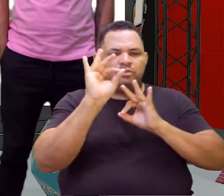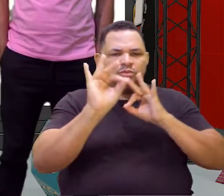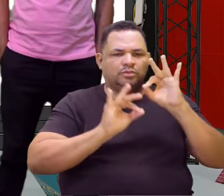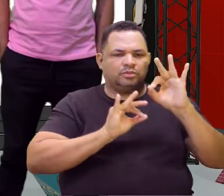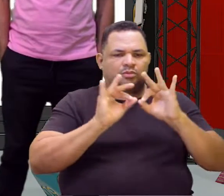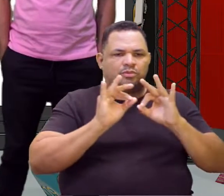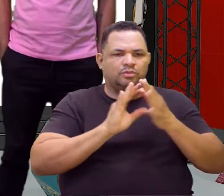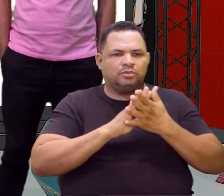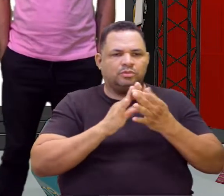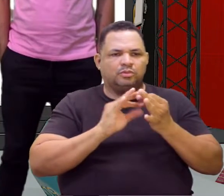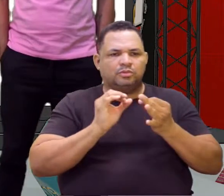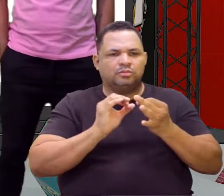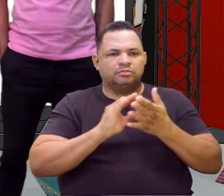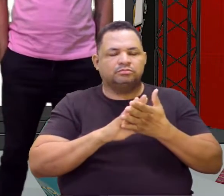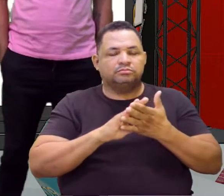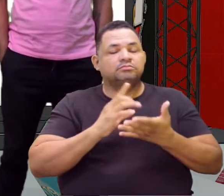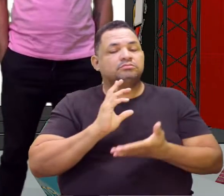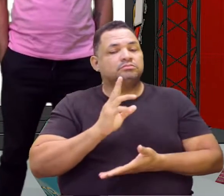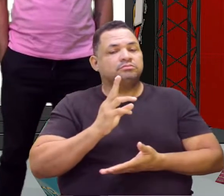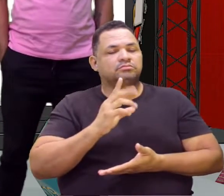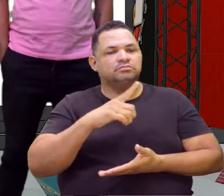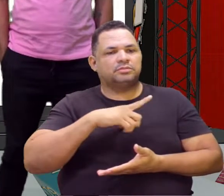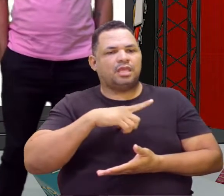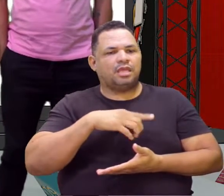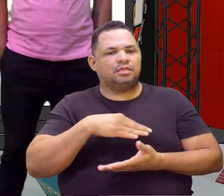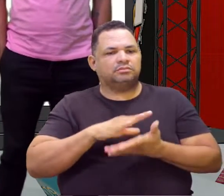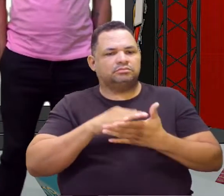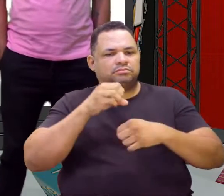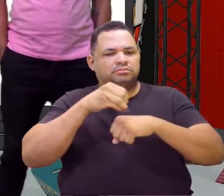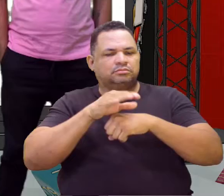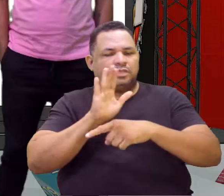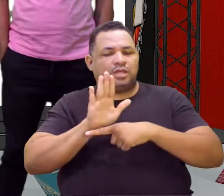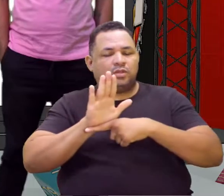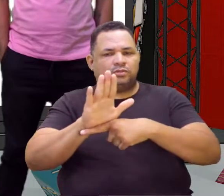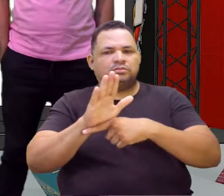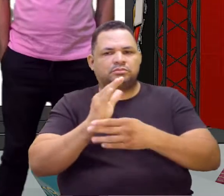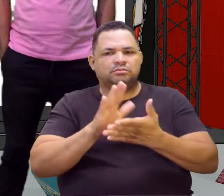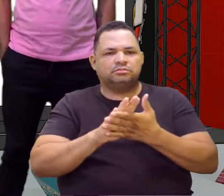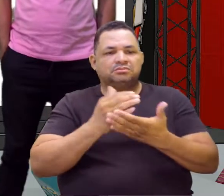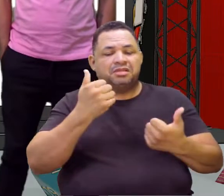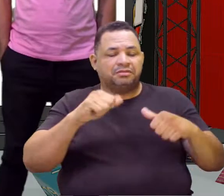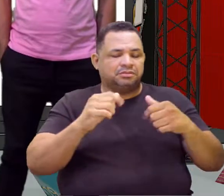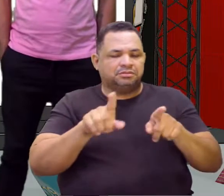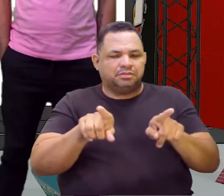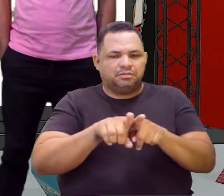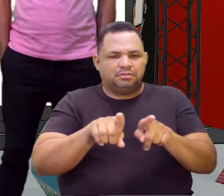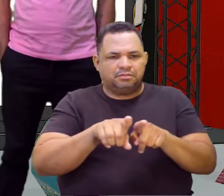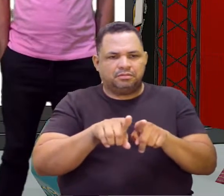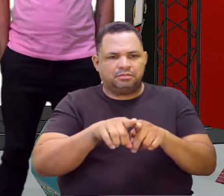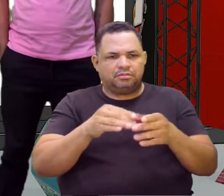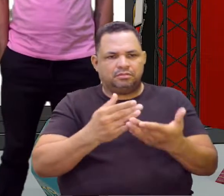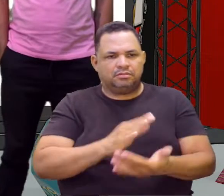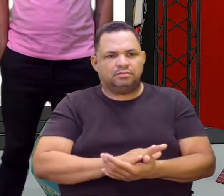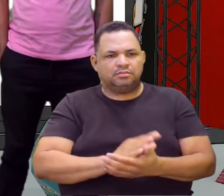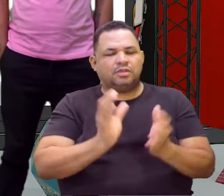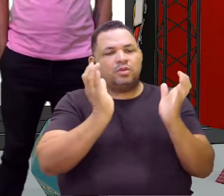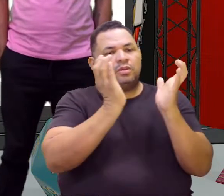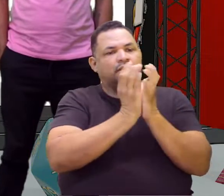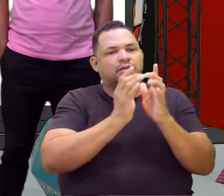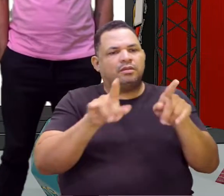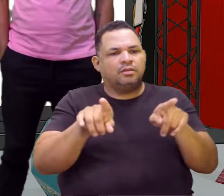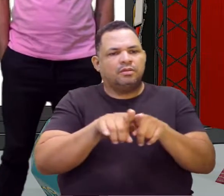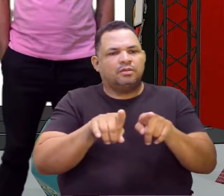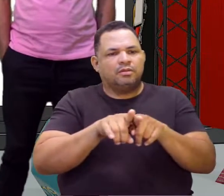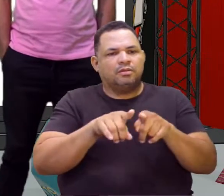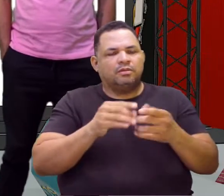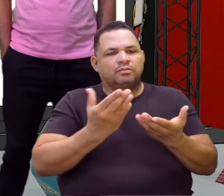mapas mentais. A gente sempre dá a dica de fazer isso porque vai ajudar vocês nos estudos. Não só para as avaliações que a gente tem, né, da unidade, mas